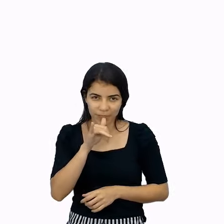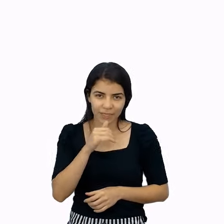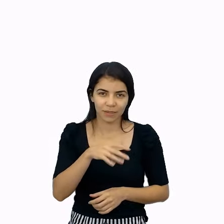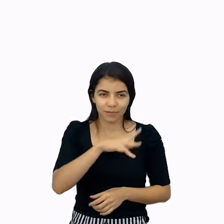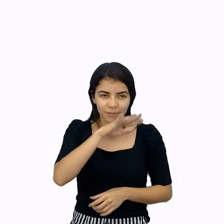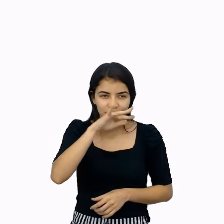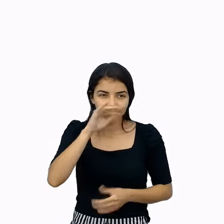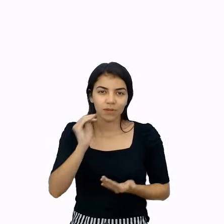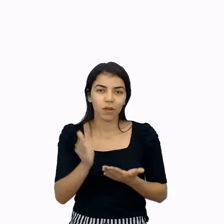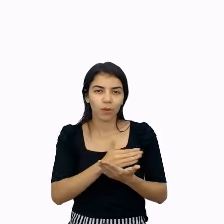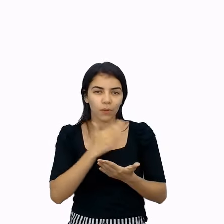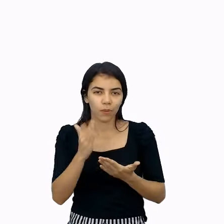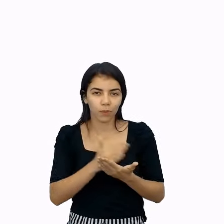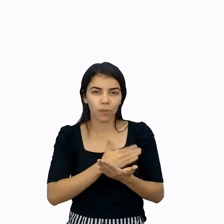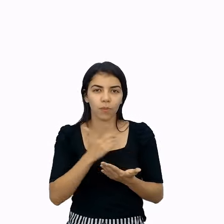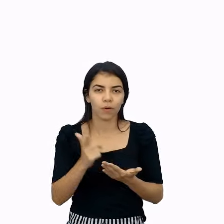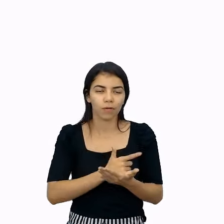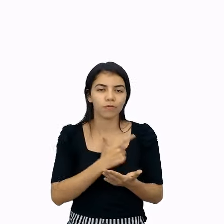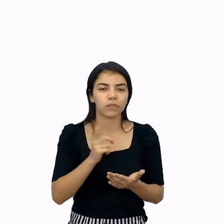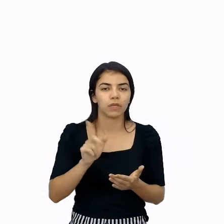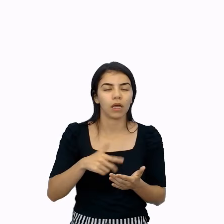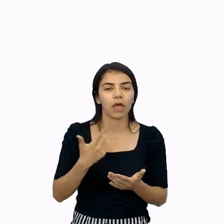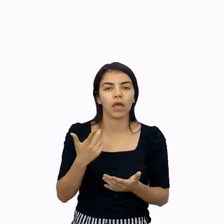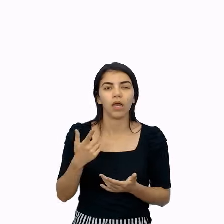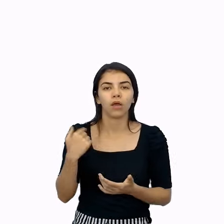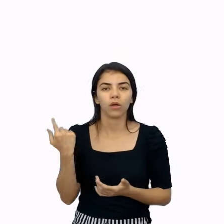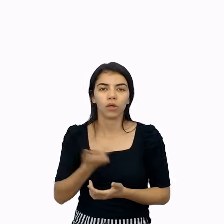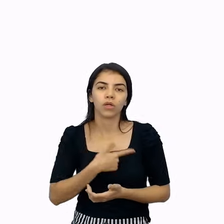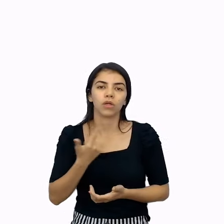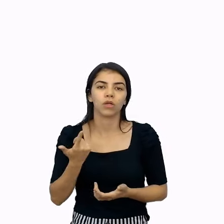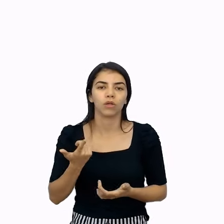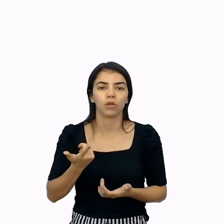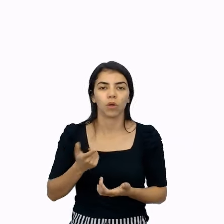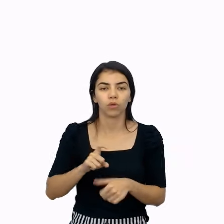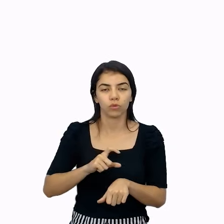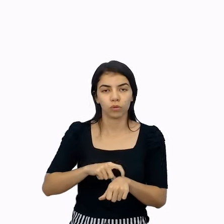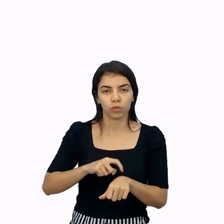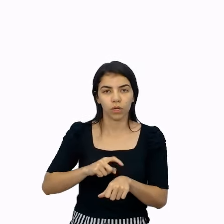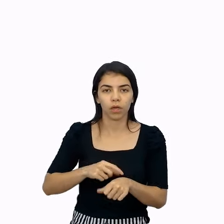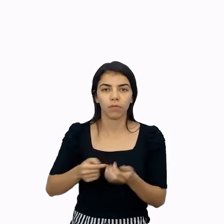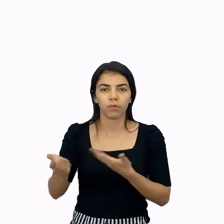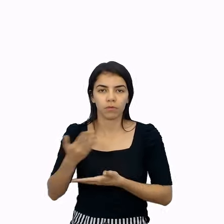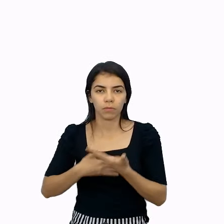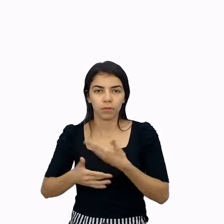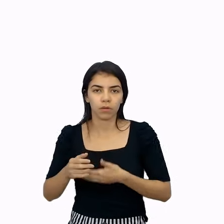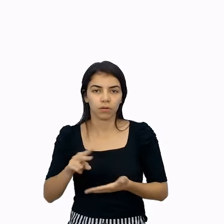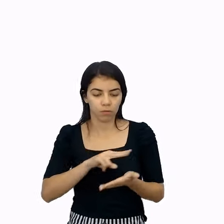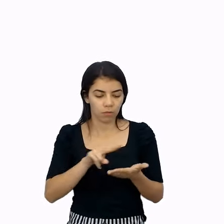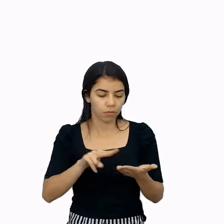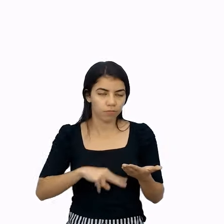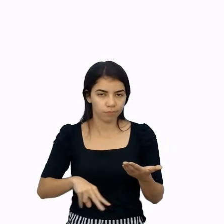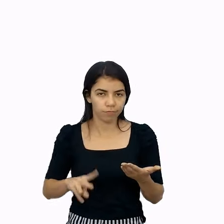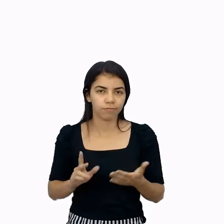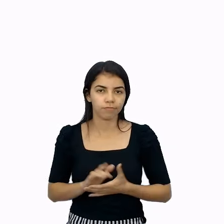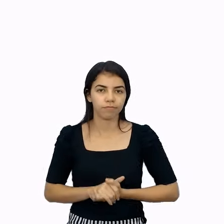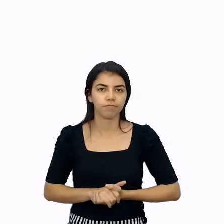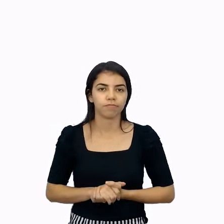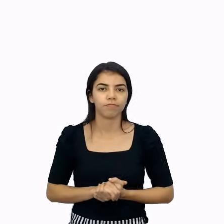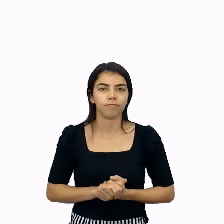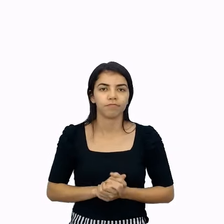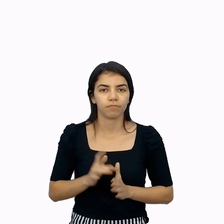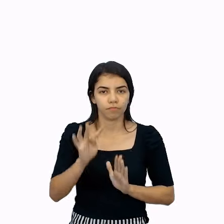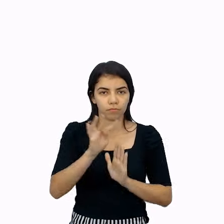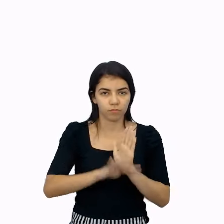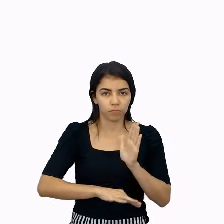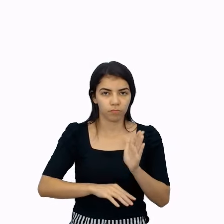que a gente faz aí algumas reminiscências do nosso tempo também, sobre essas leituras que fazíamos mais nos